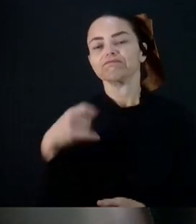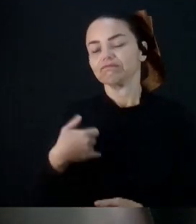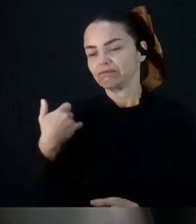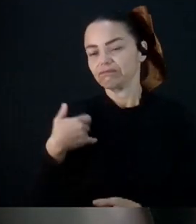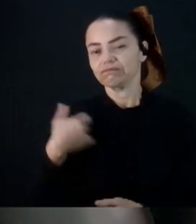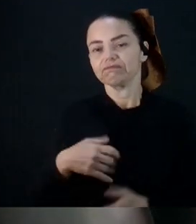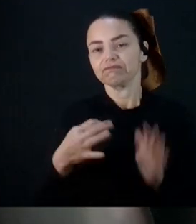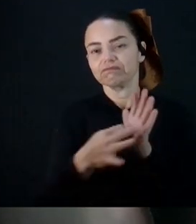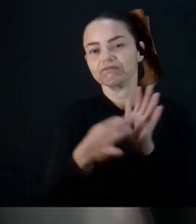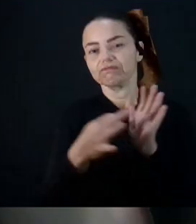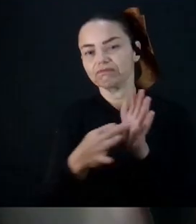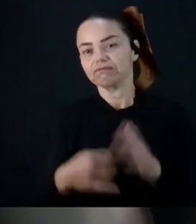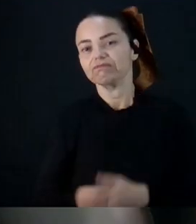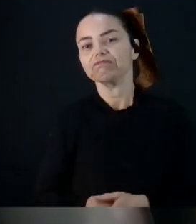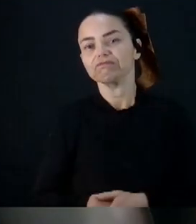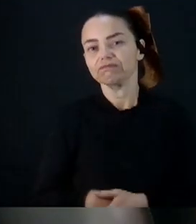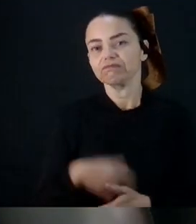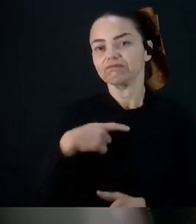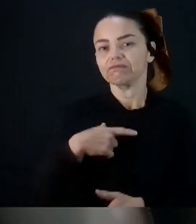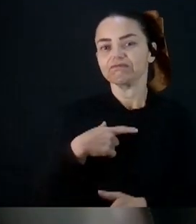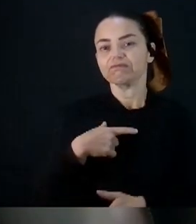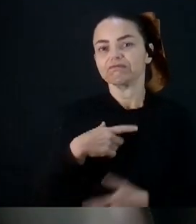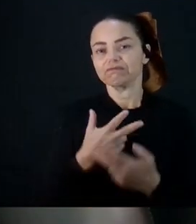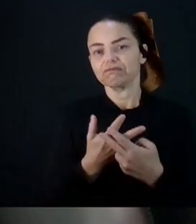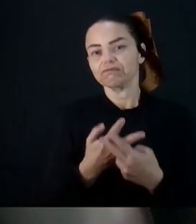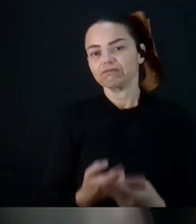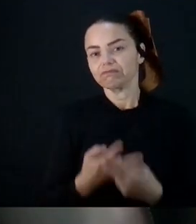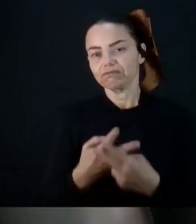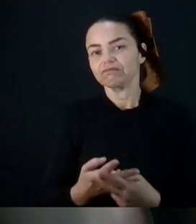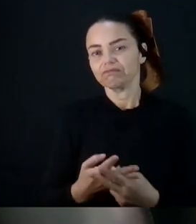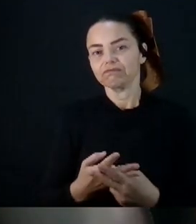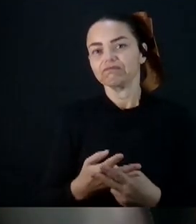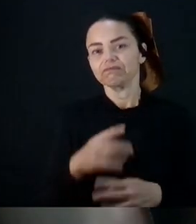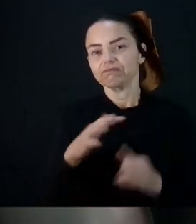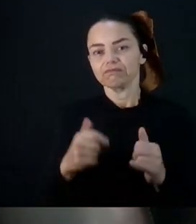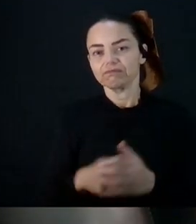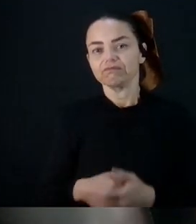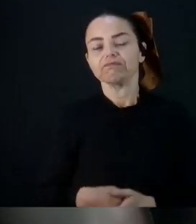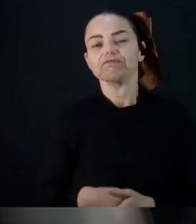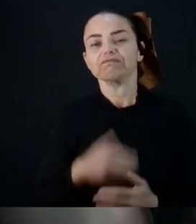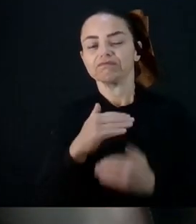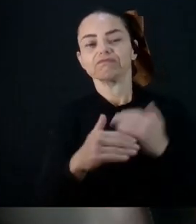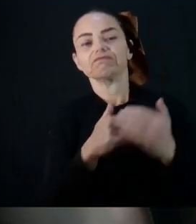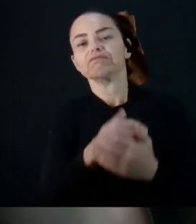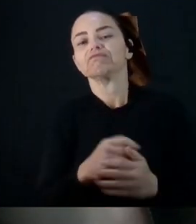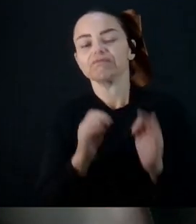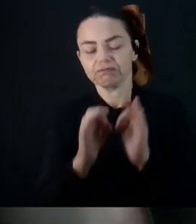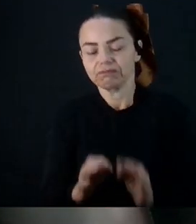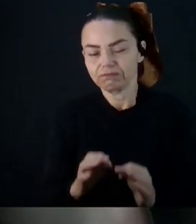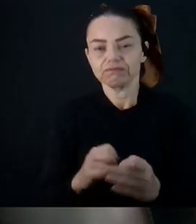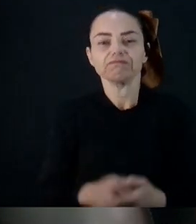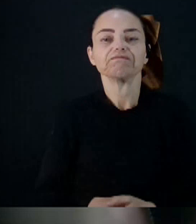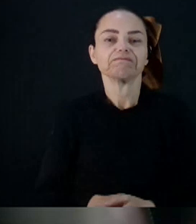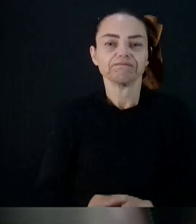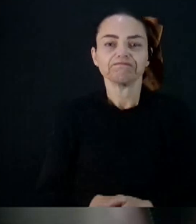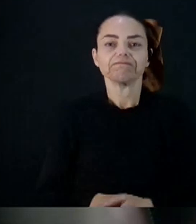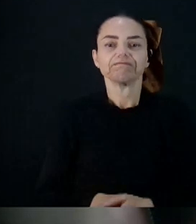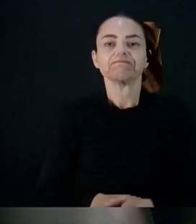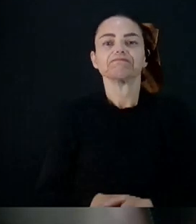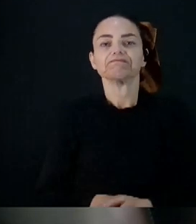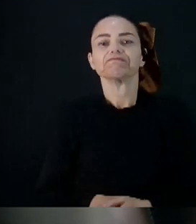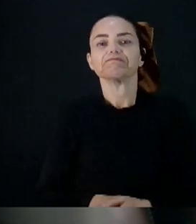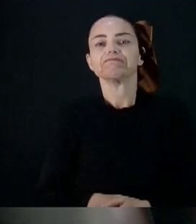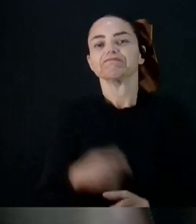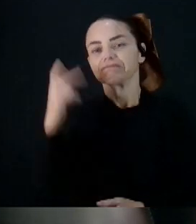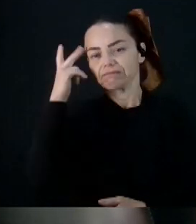indicação. Então tenha um pouco mais de paciência, que tudo vai evoluir com o tempo certo e vai ser o natural da